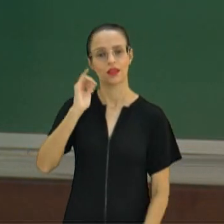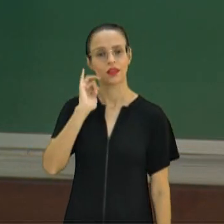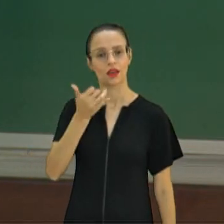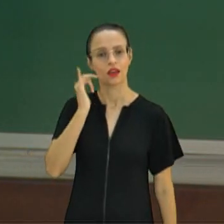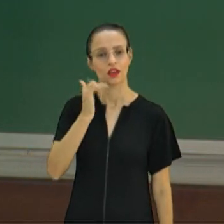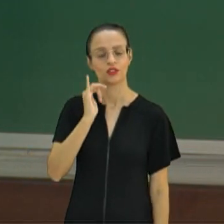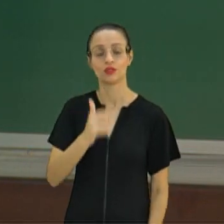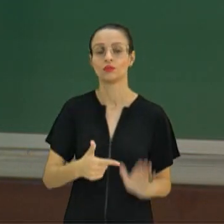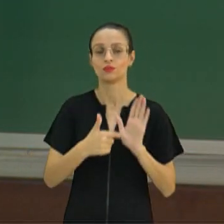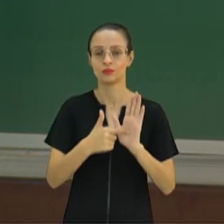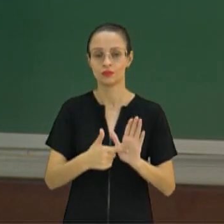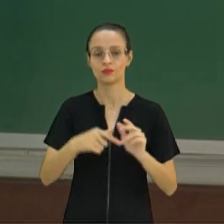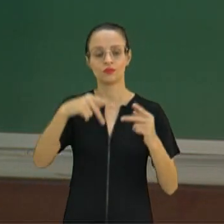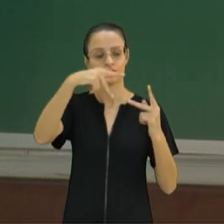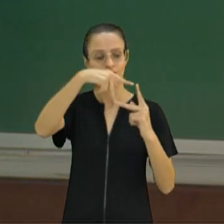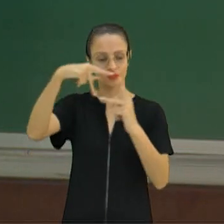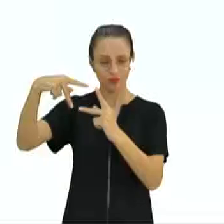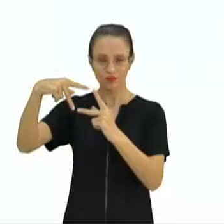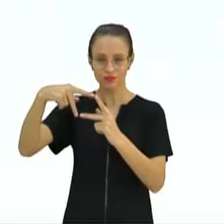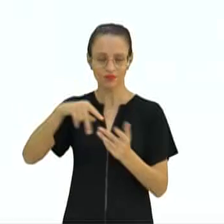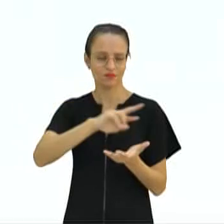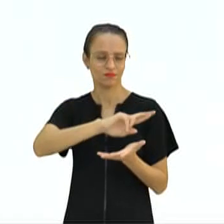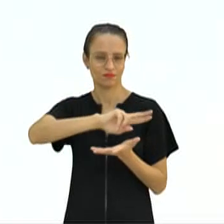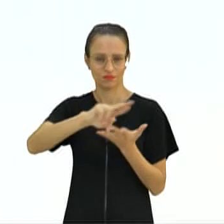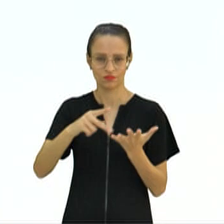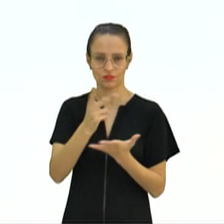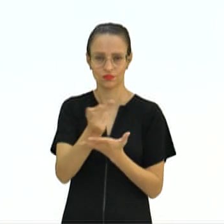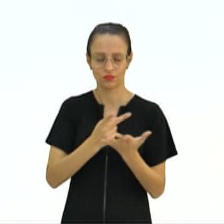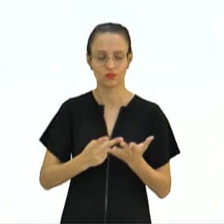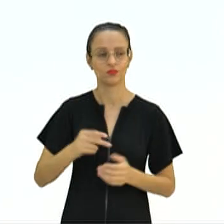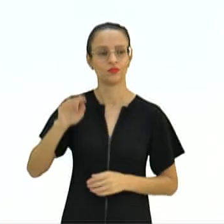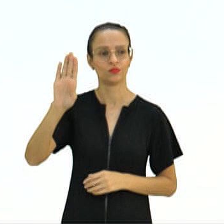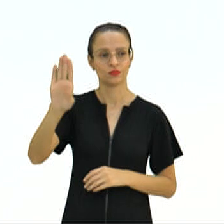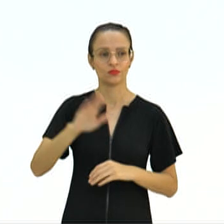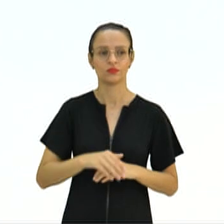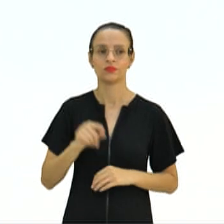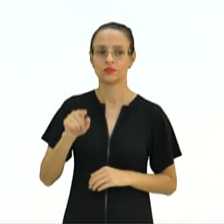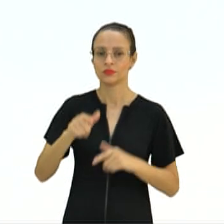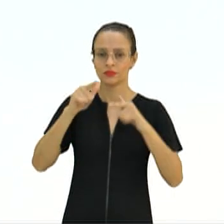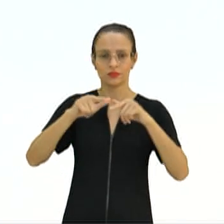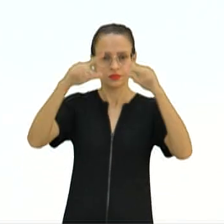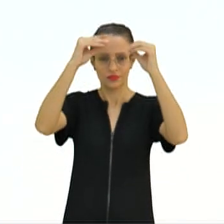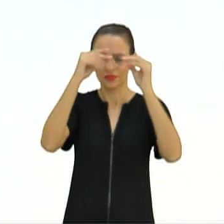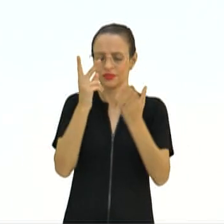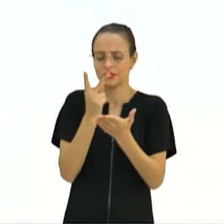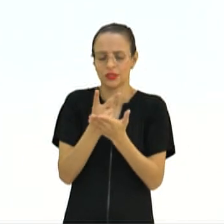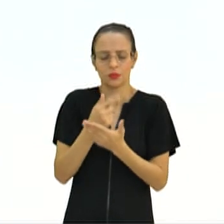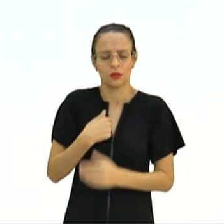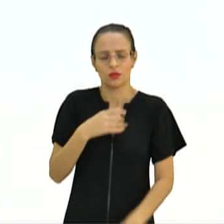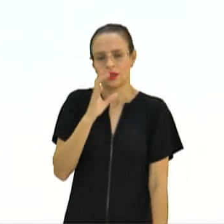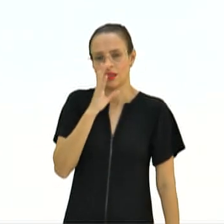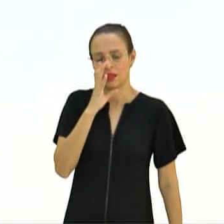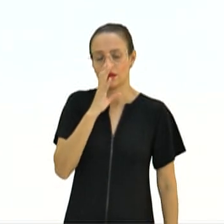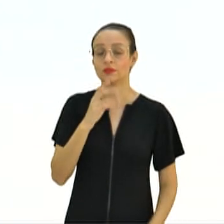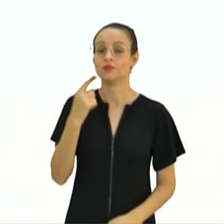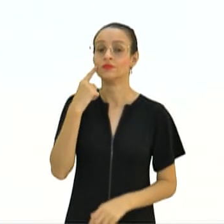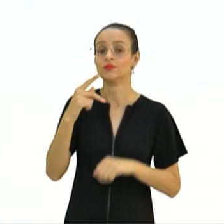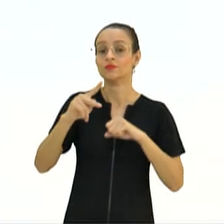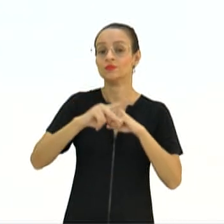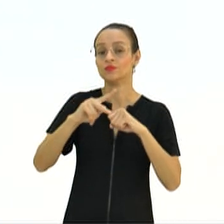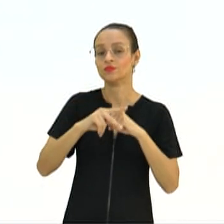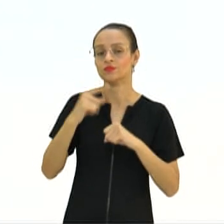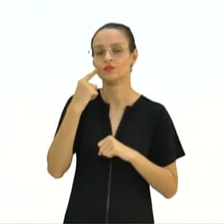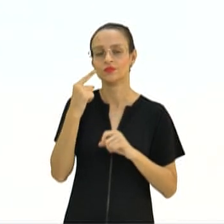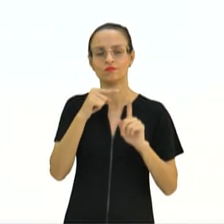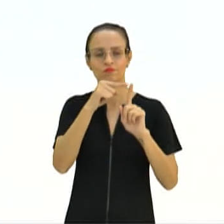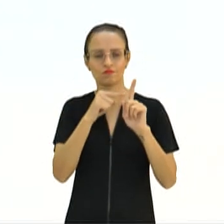revelando-se em quadrinhos, charges e cartoons. B. Essas linguagens sempre me encantaram. Veja os pronomes, veja a